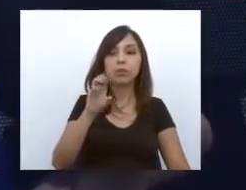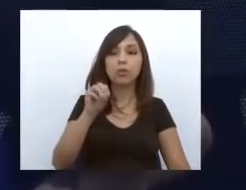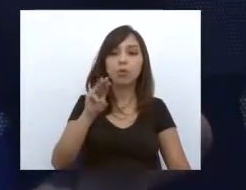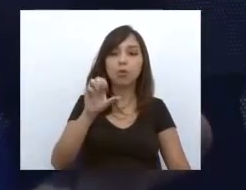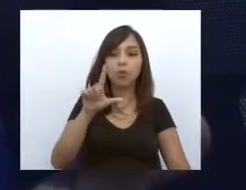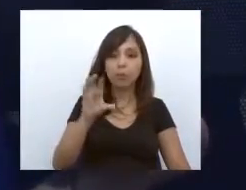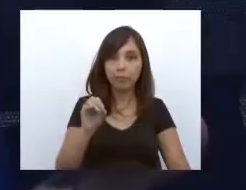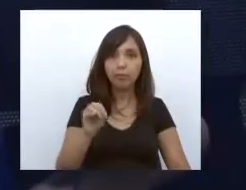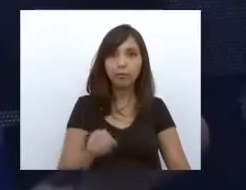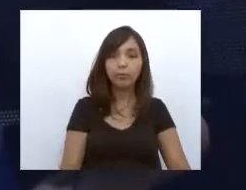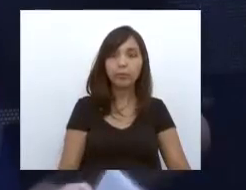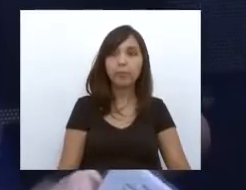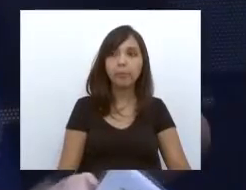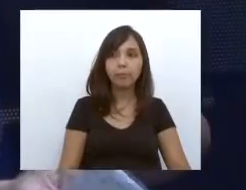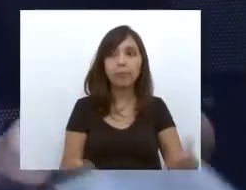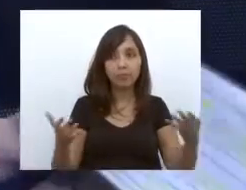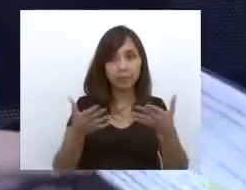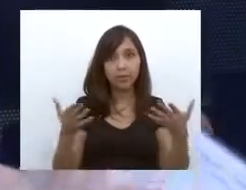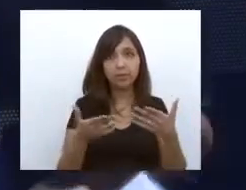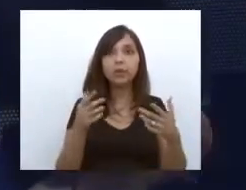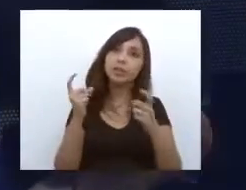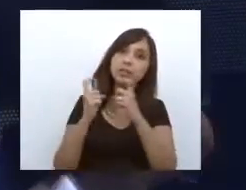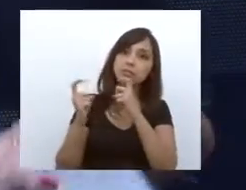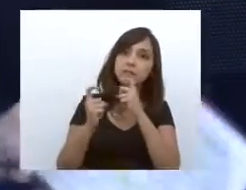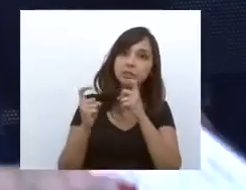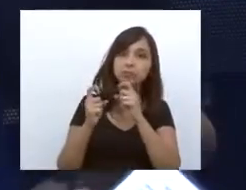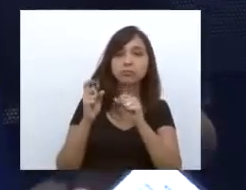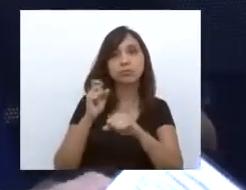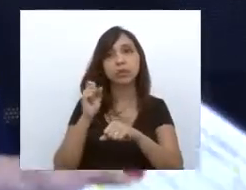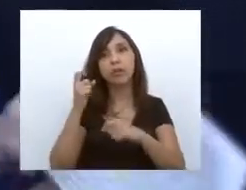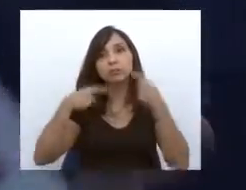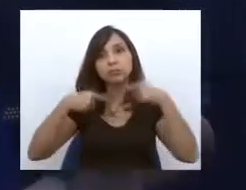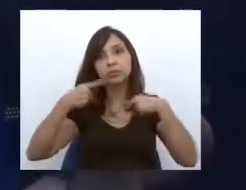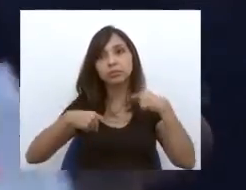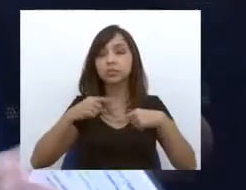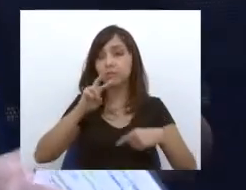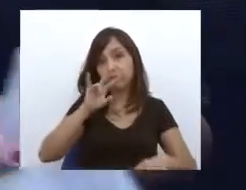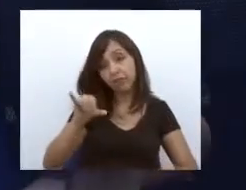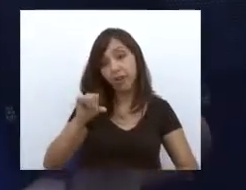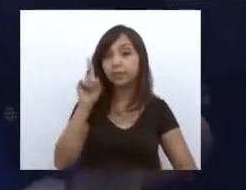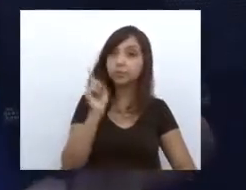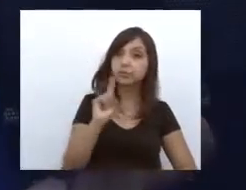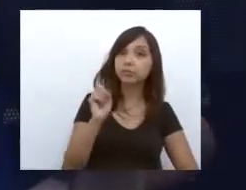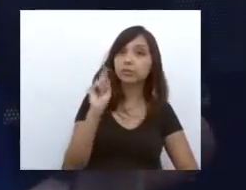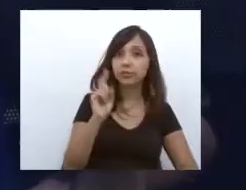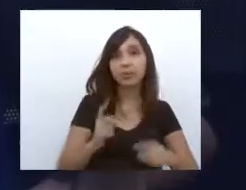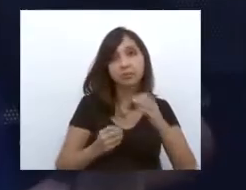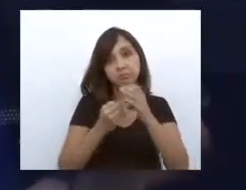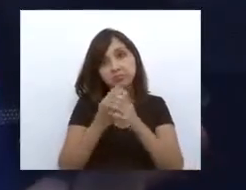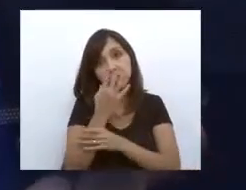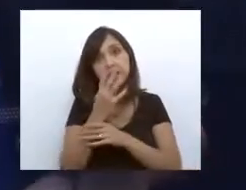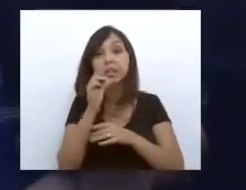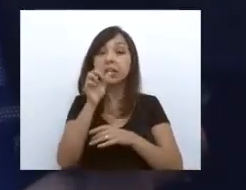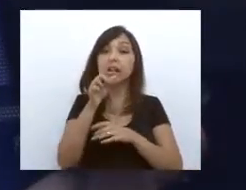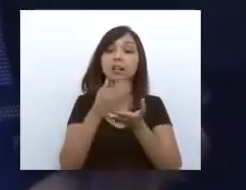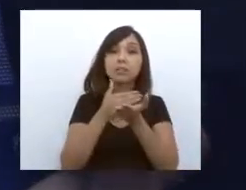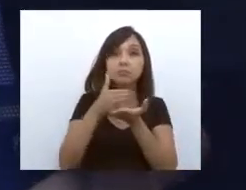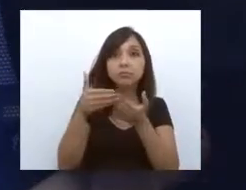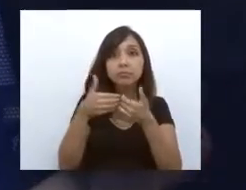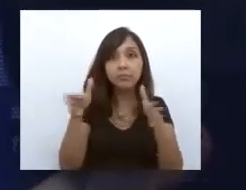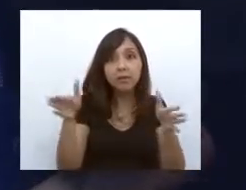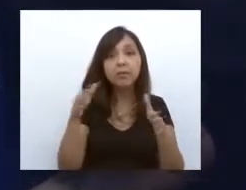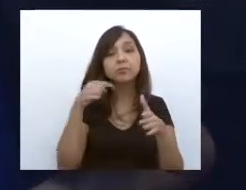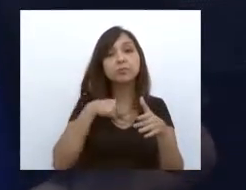Ornelas, do PT. Então, nesse momento, eles estão reunidos discutindo se vão ou não abrir esse precedente, que geralmente